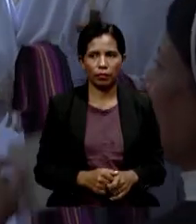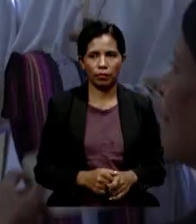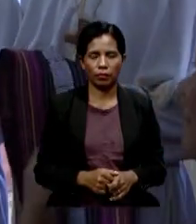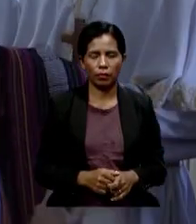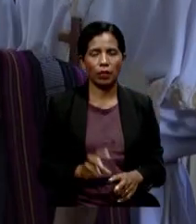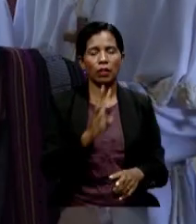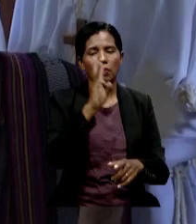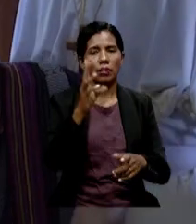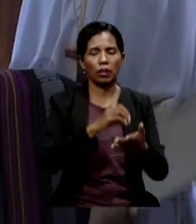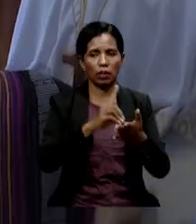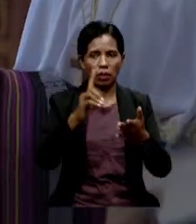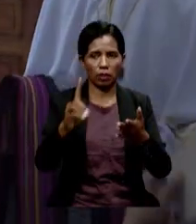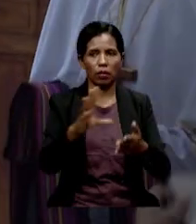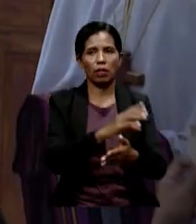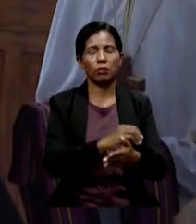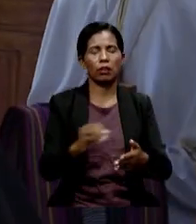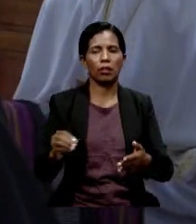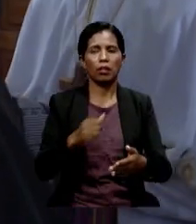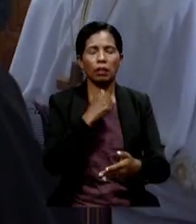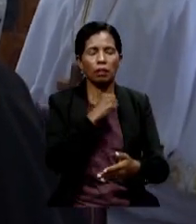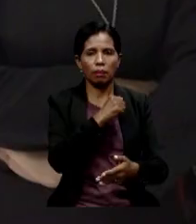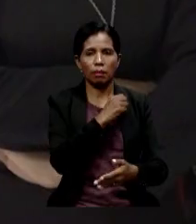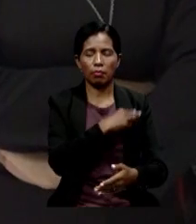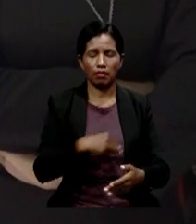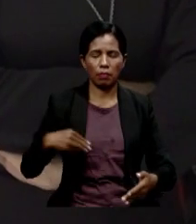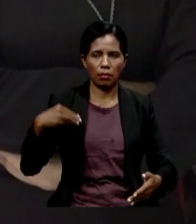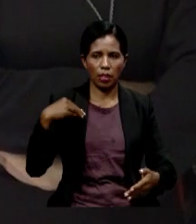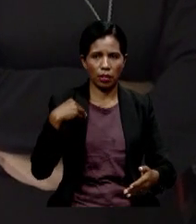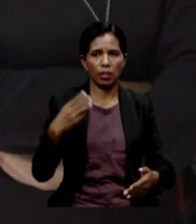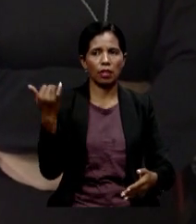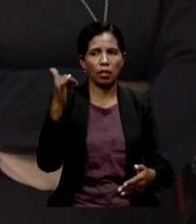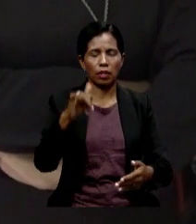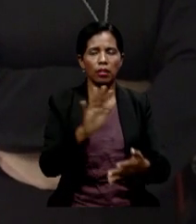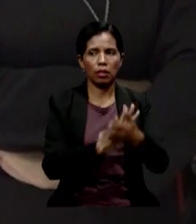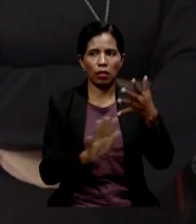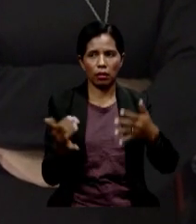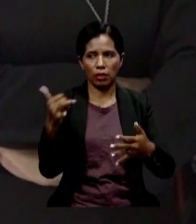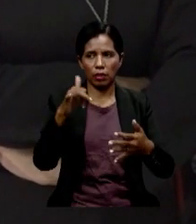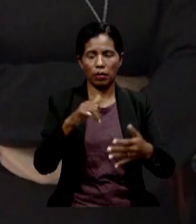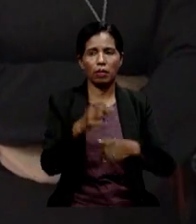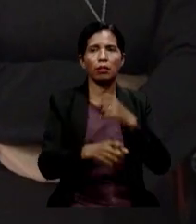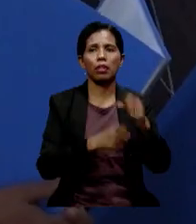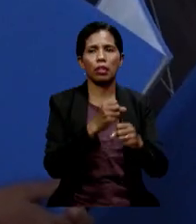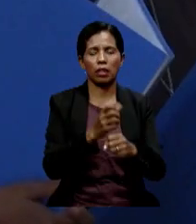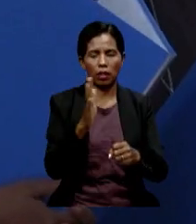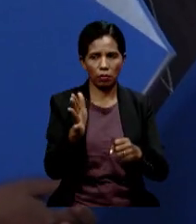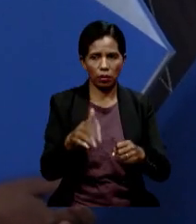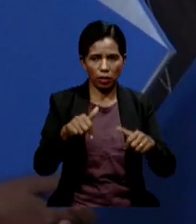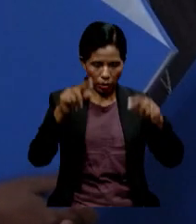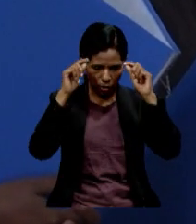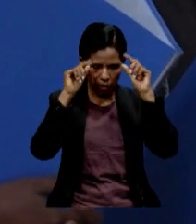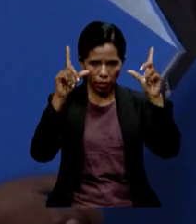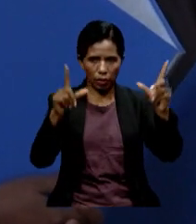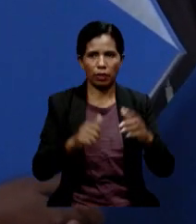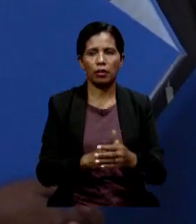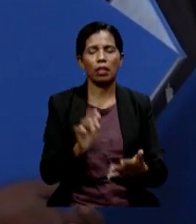Quarta semana, né, Congregação Irmãs Carmelita e Timor-Leste celebra a existência Tina Lima Nulo e Timor-Leste. E